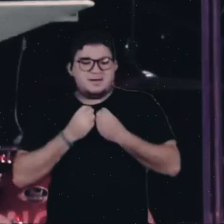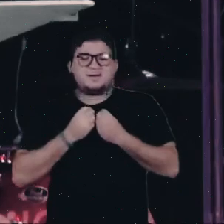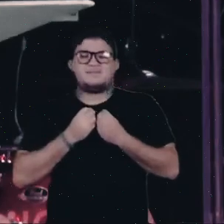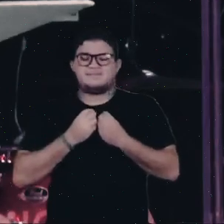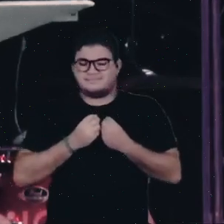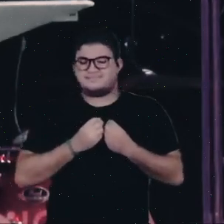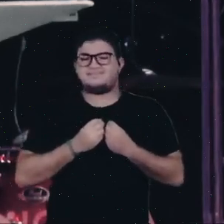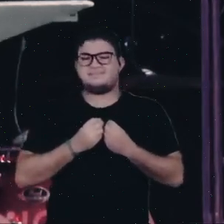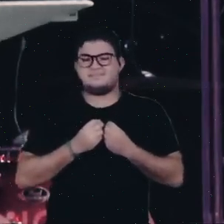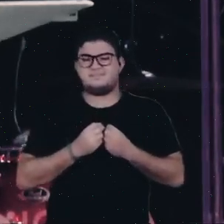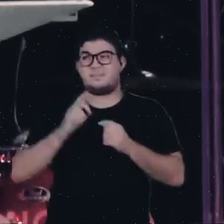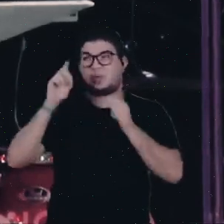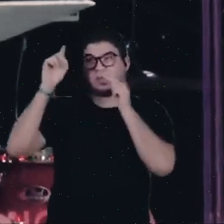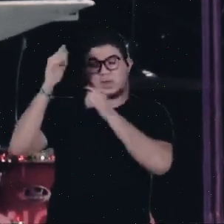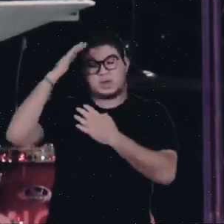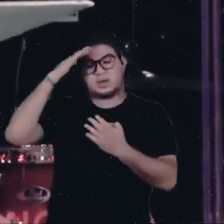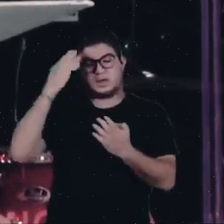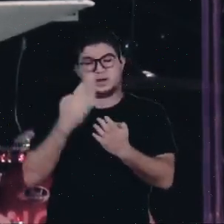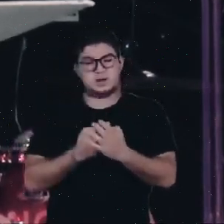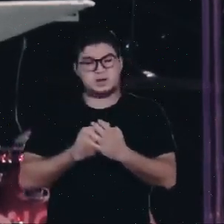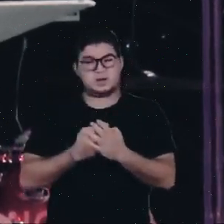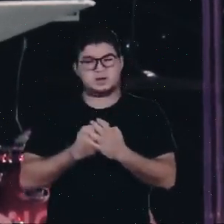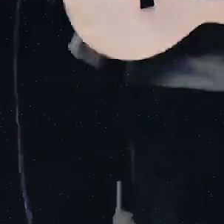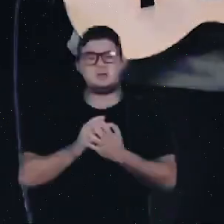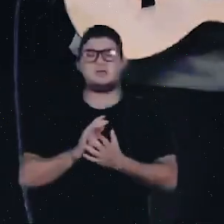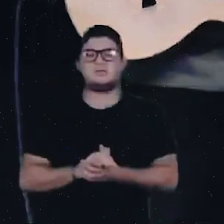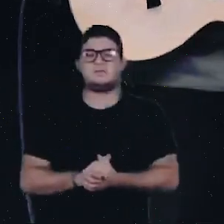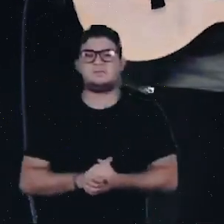mesmos, muito mais do que nós acreditamos nele.